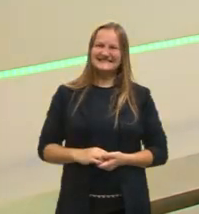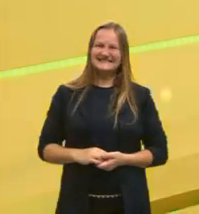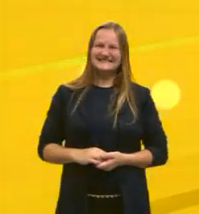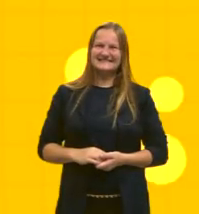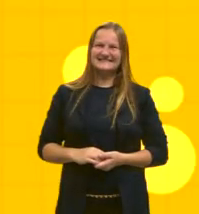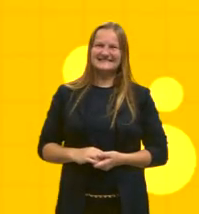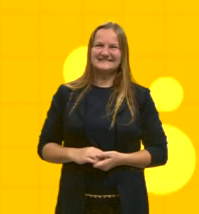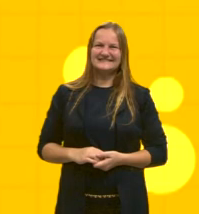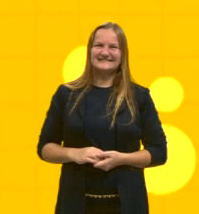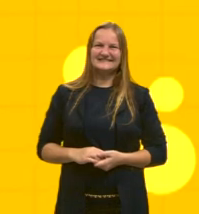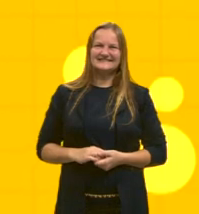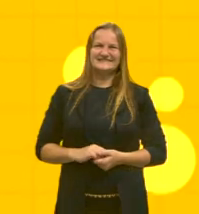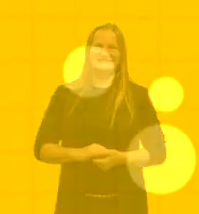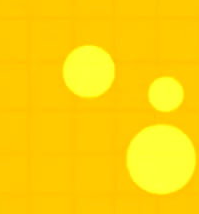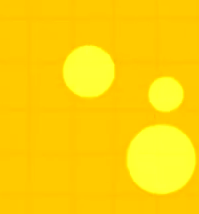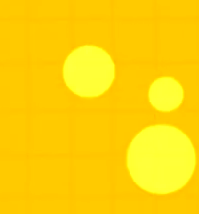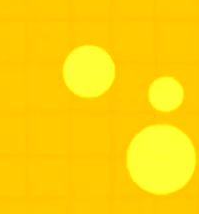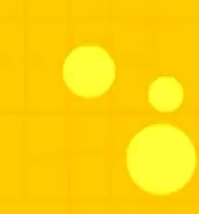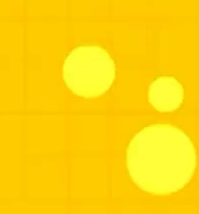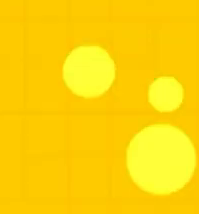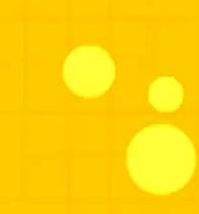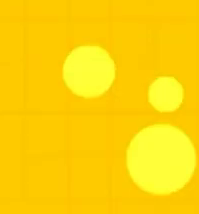E aí